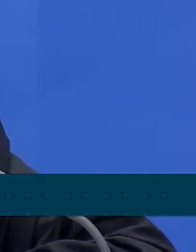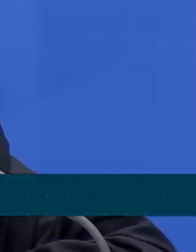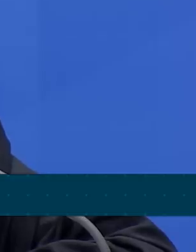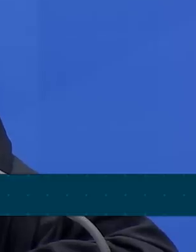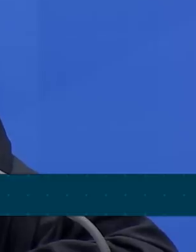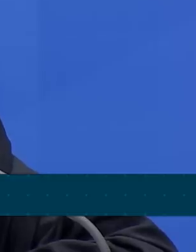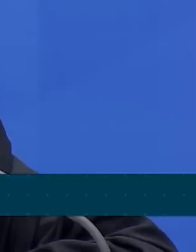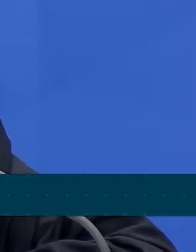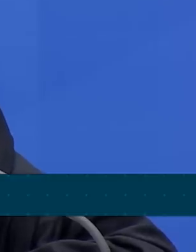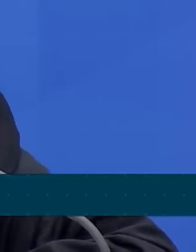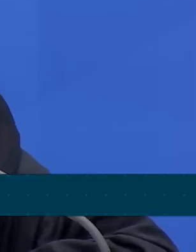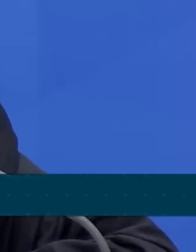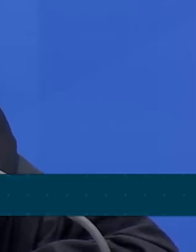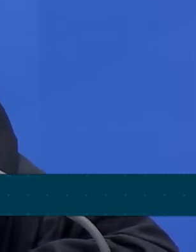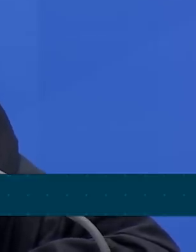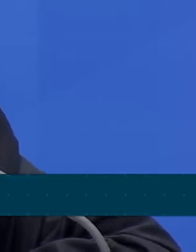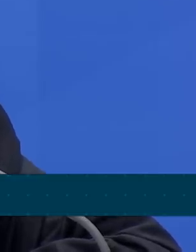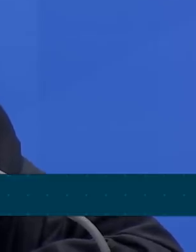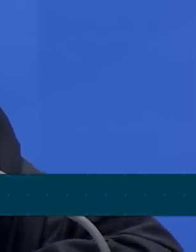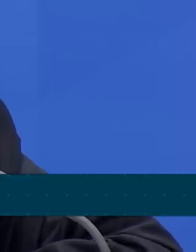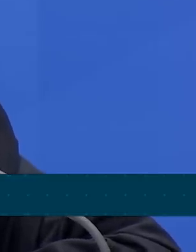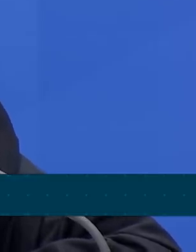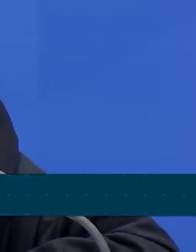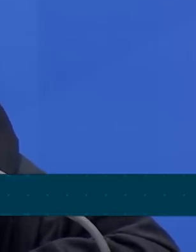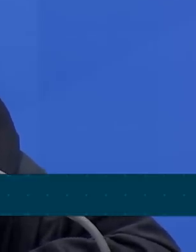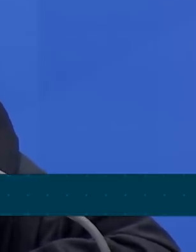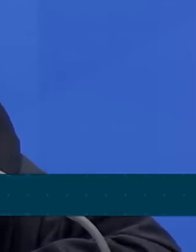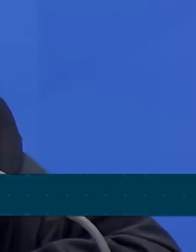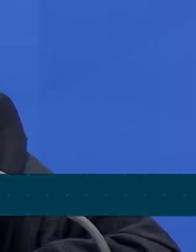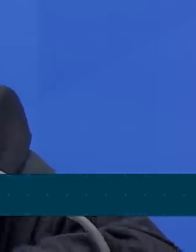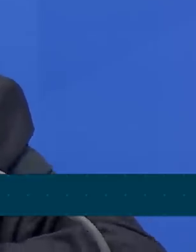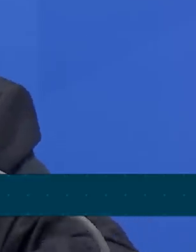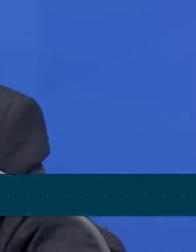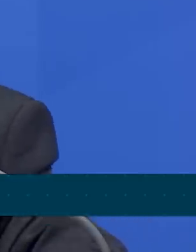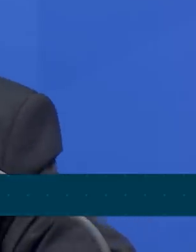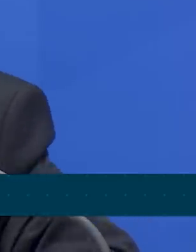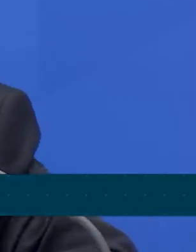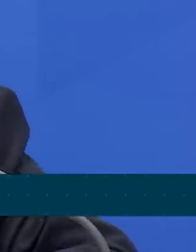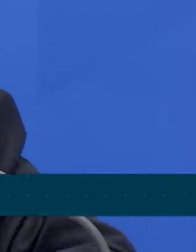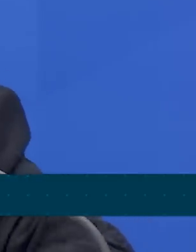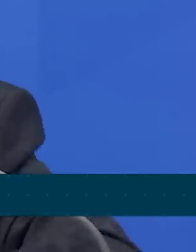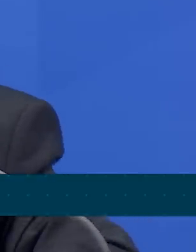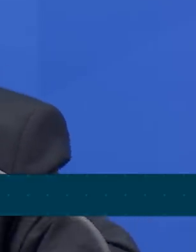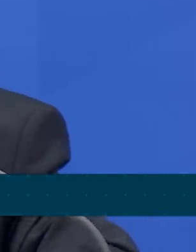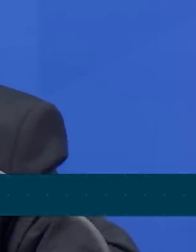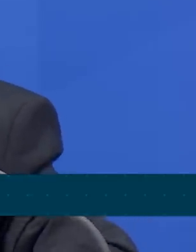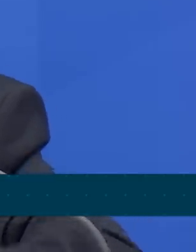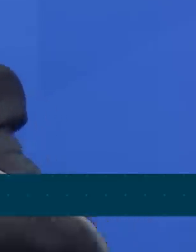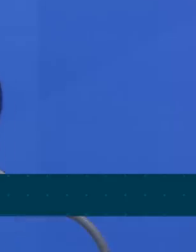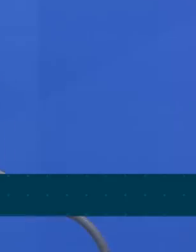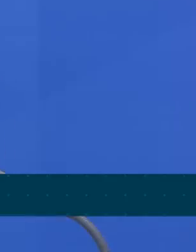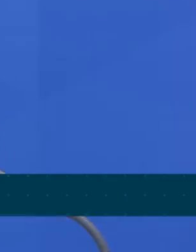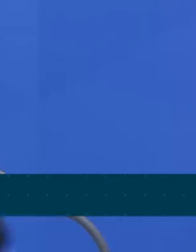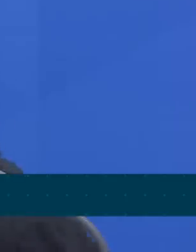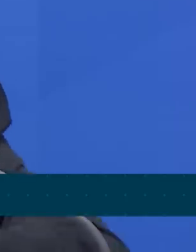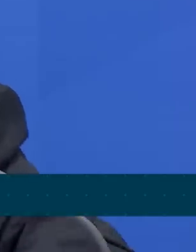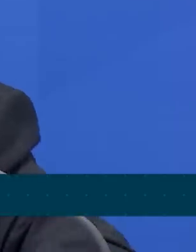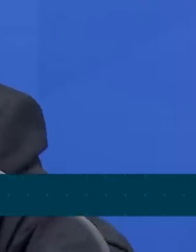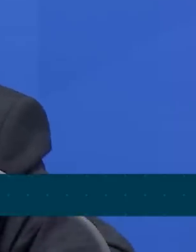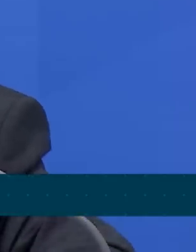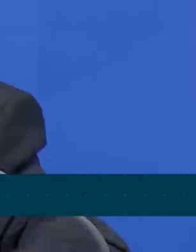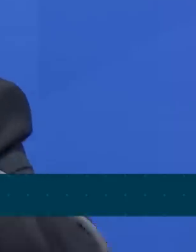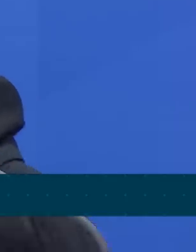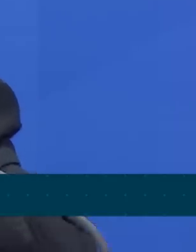não era desmatada não entendi identificar qualquer presença do ser humano é muito difícil é um tapete